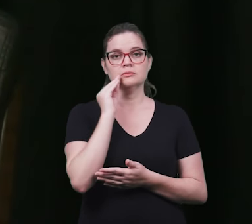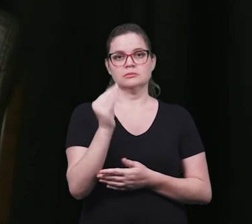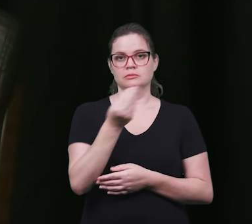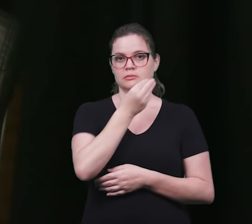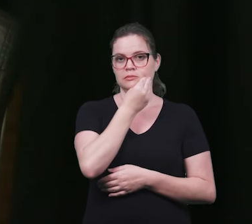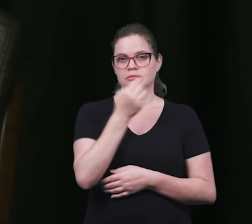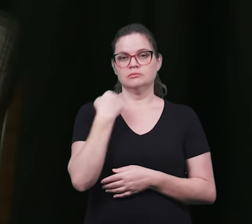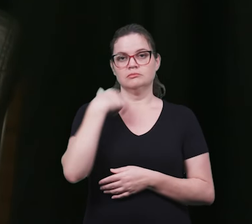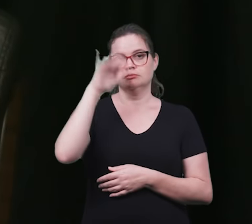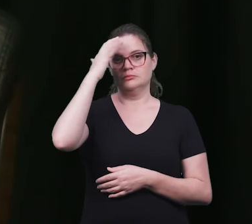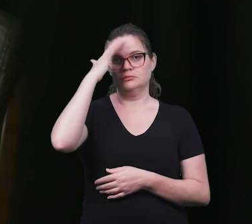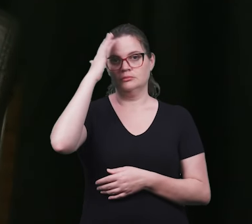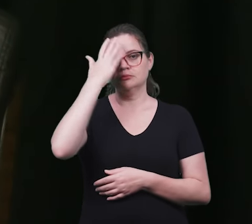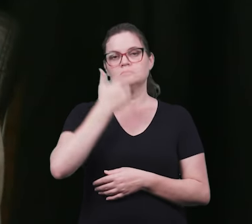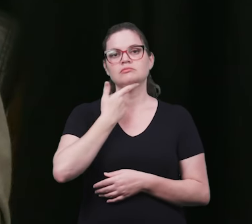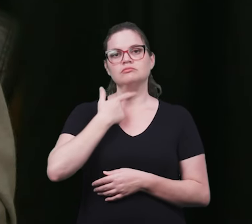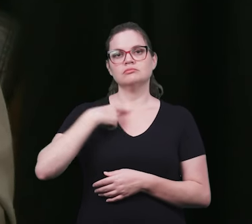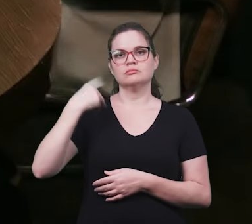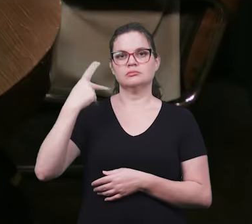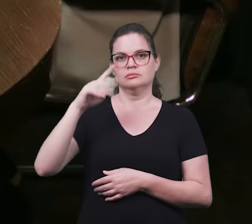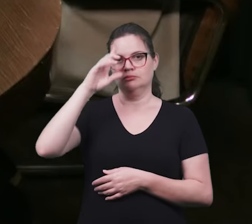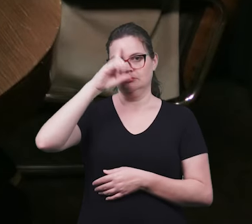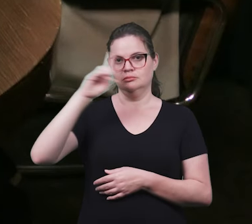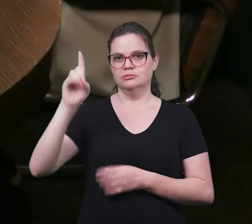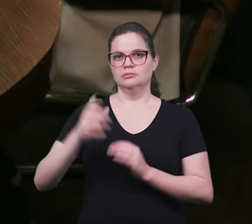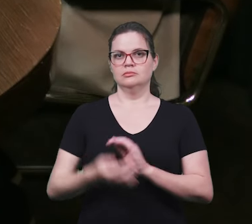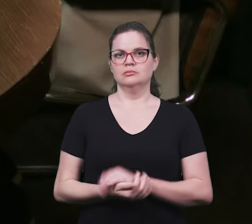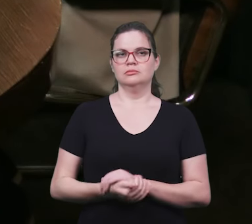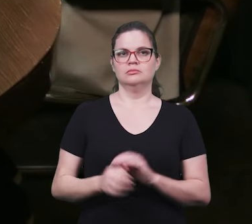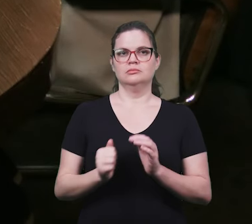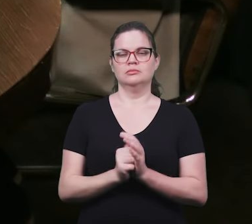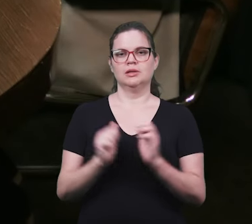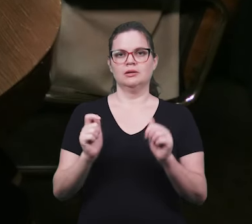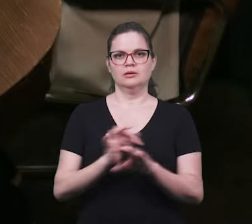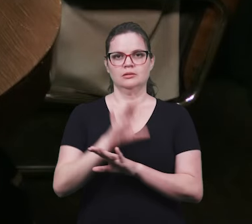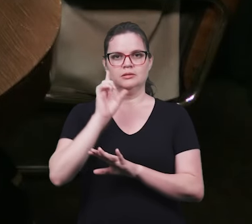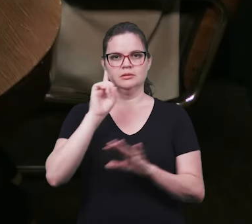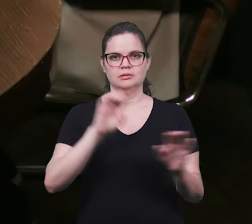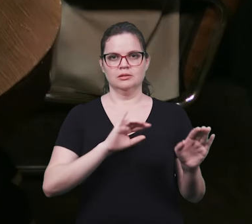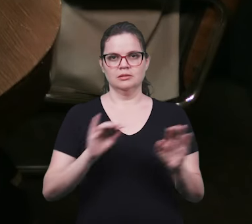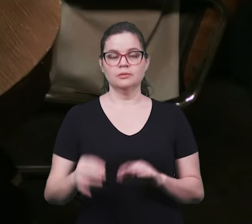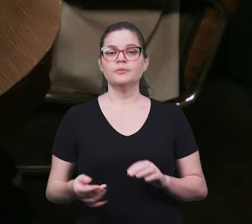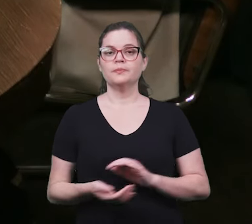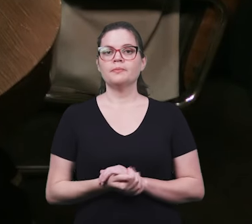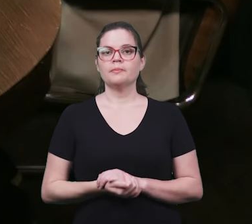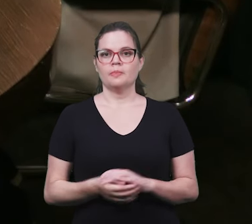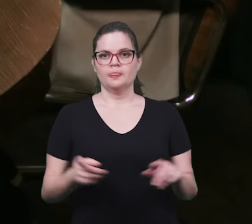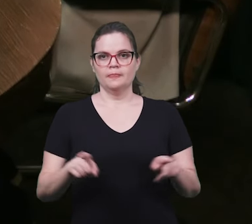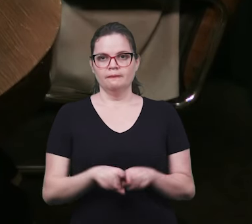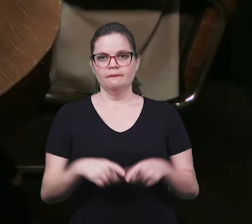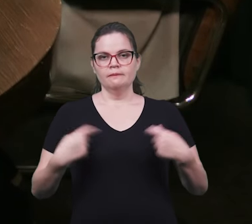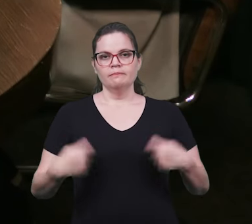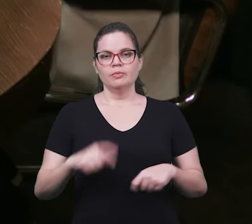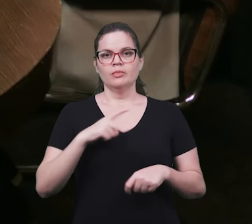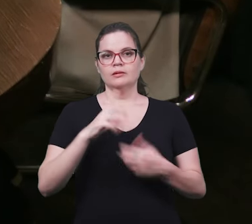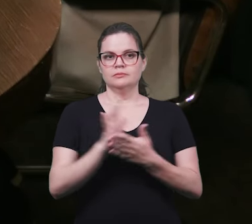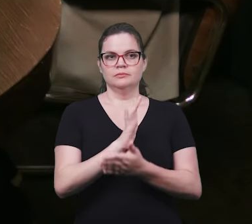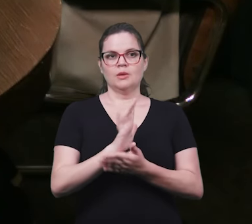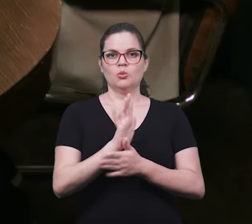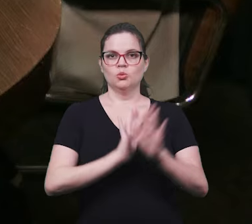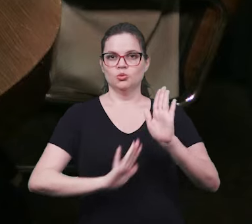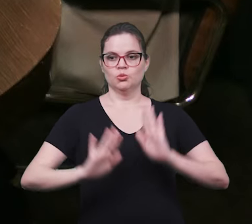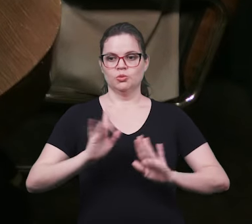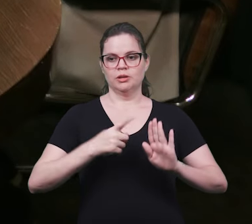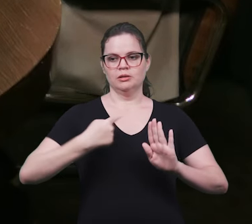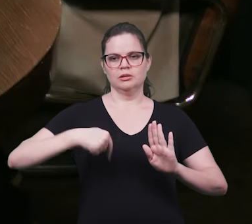aquilo sabendo que é a vontade do Senhor. Glórias a Deus. Pastor, e nós temos que ter alguns cuidados, além da que